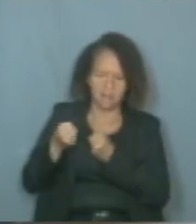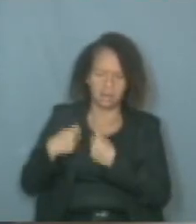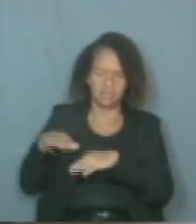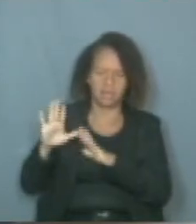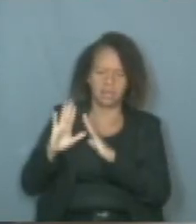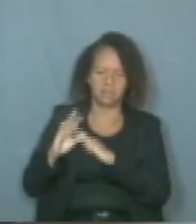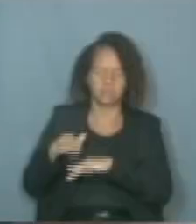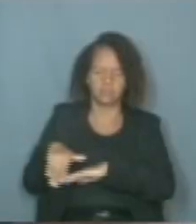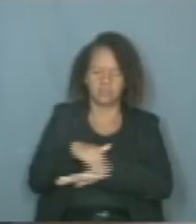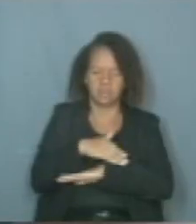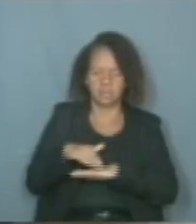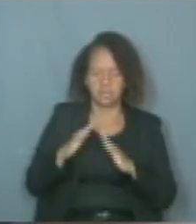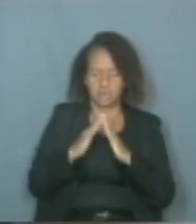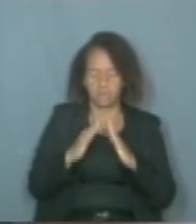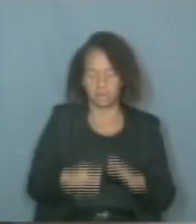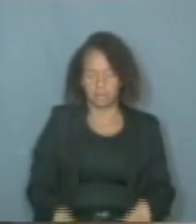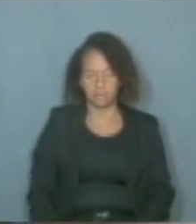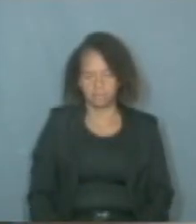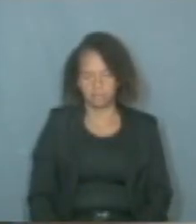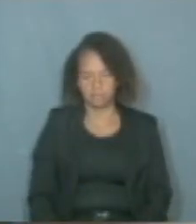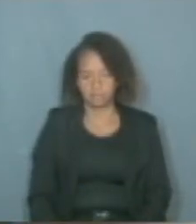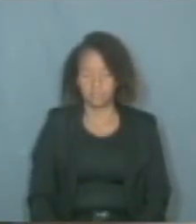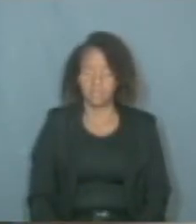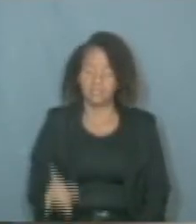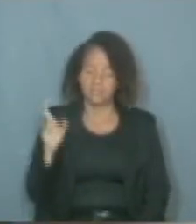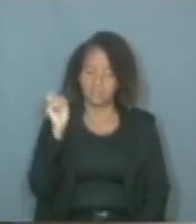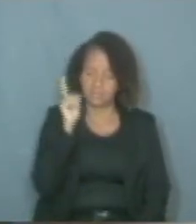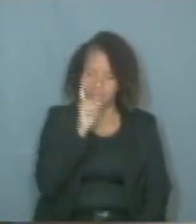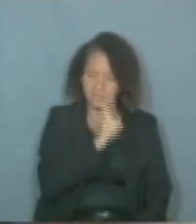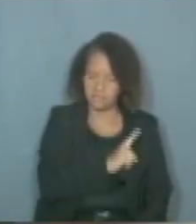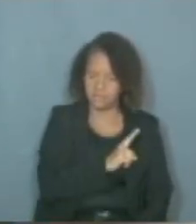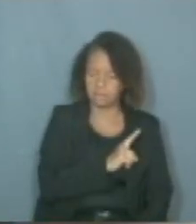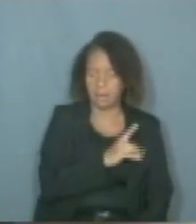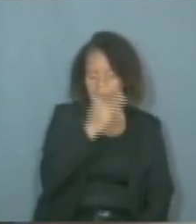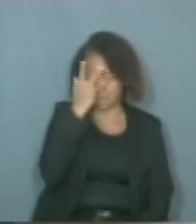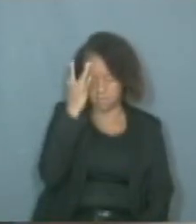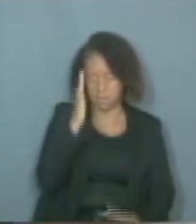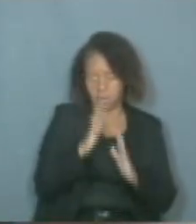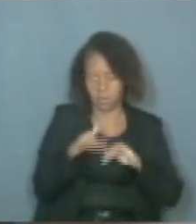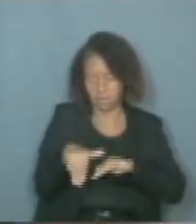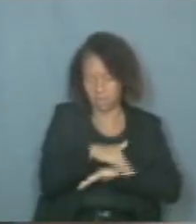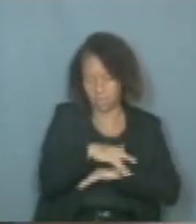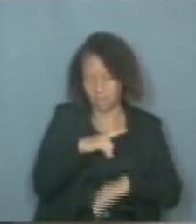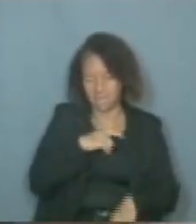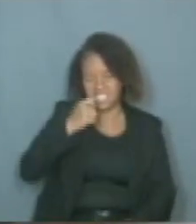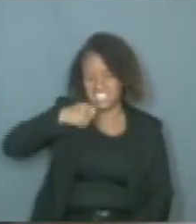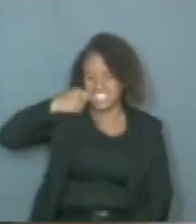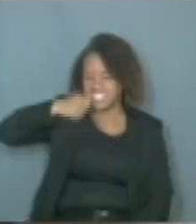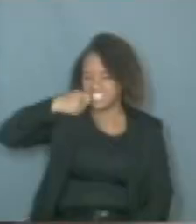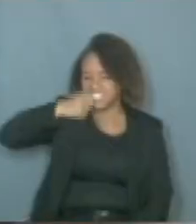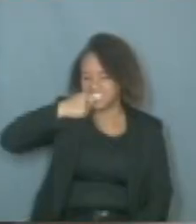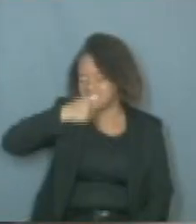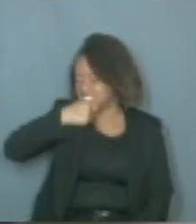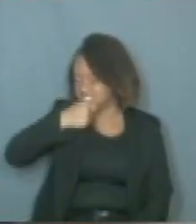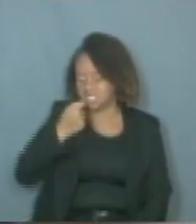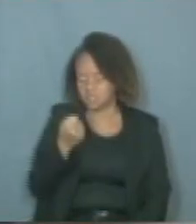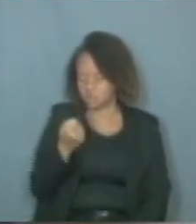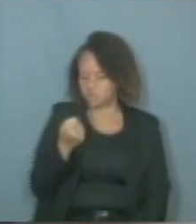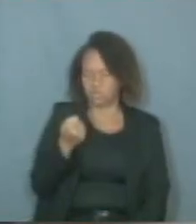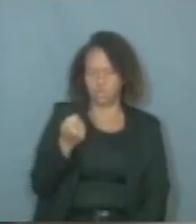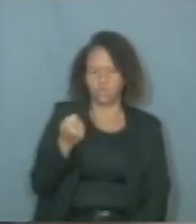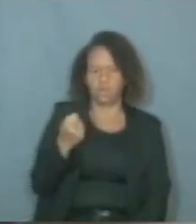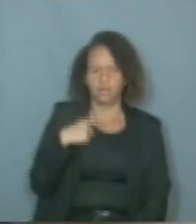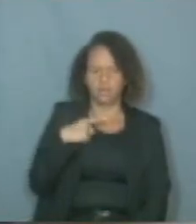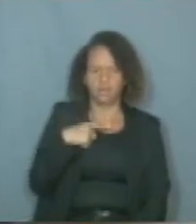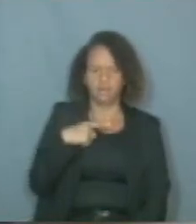de rua. Então, se já é difícil para uma pessoa em situação de rua ter uma escova de dente, quando ela tem,